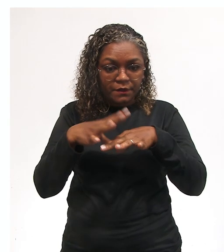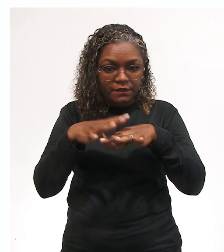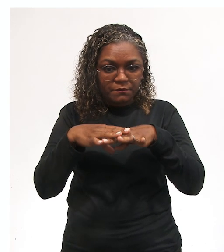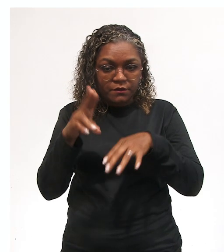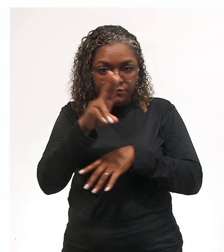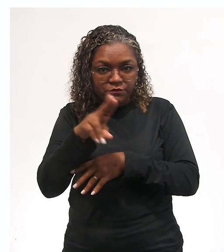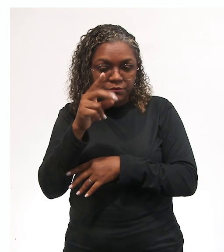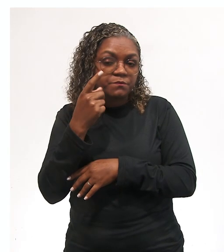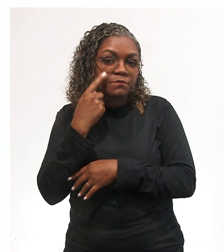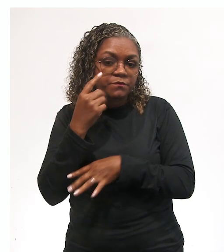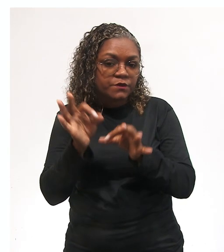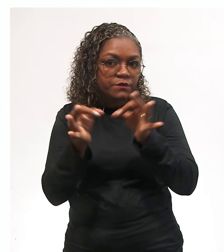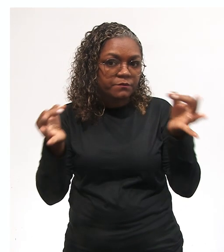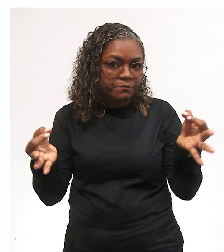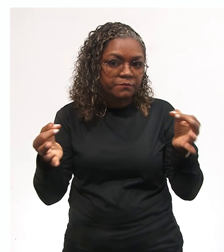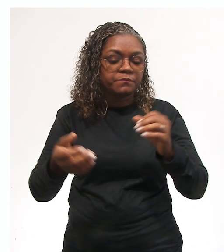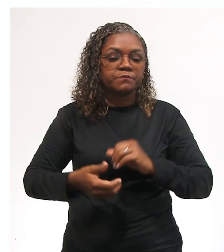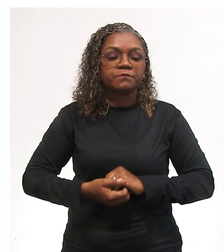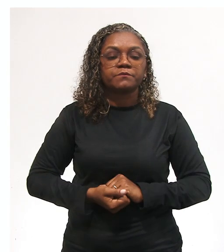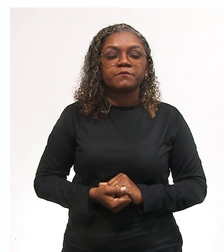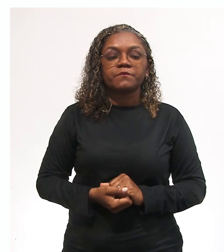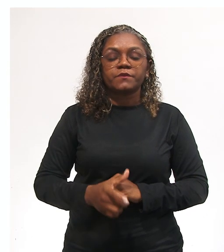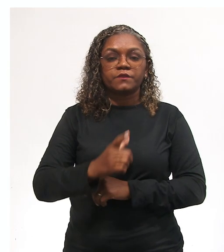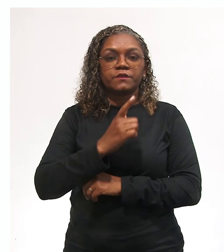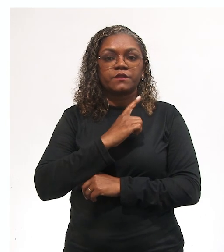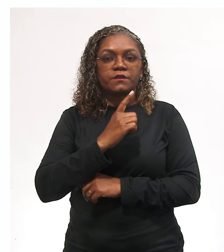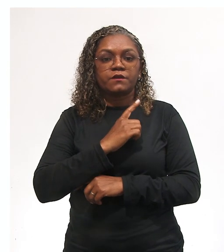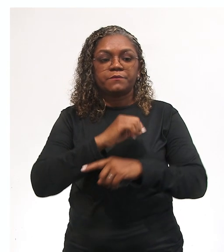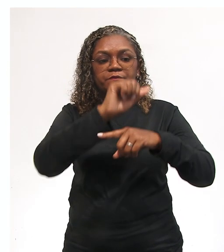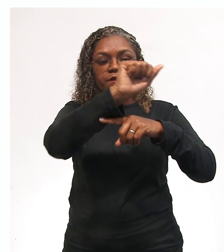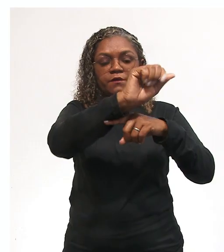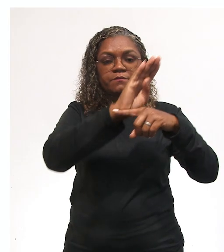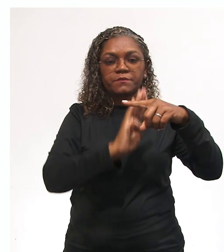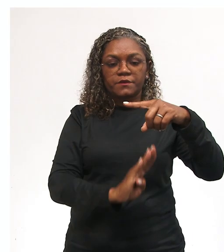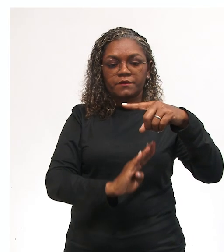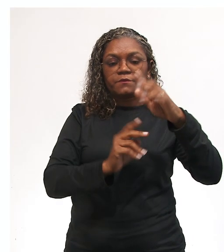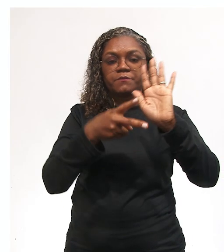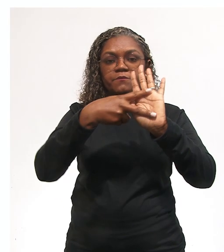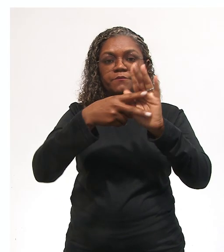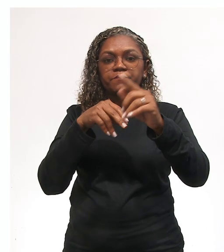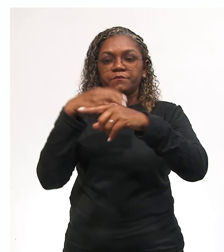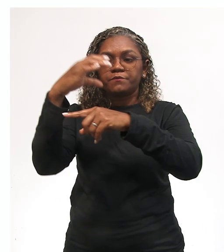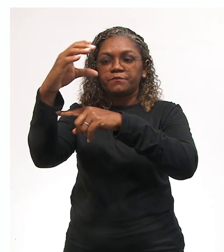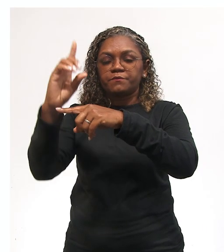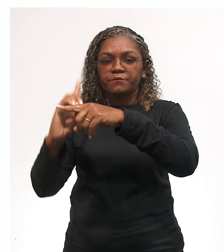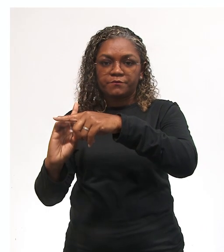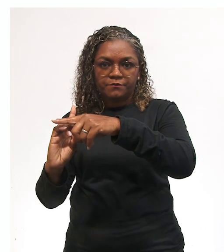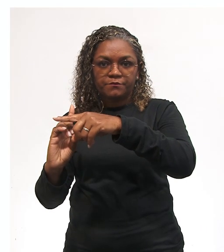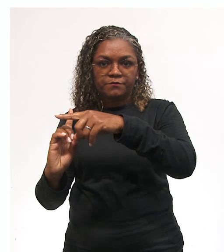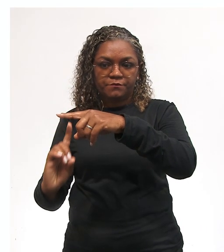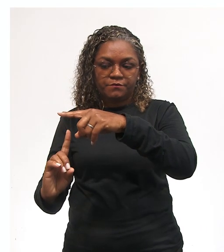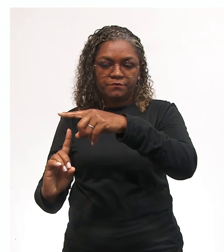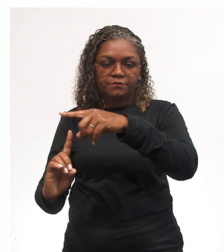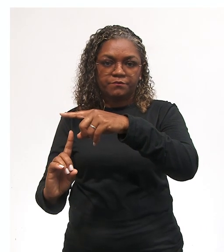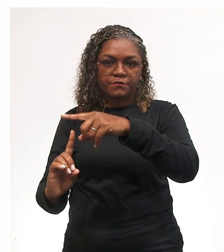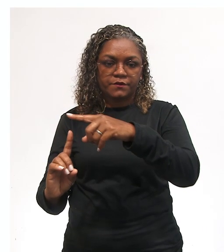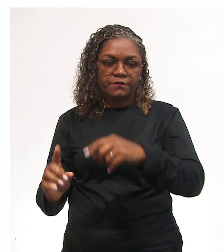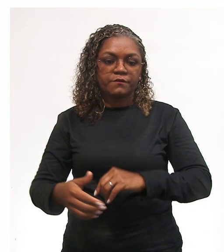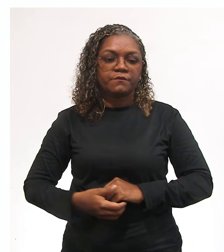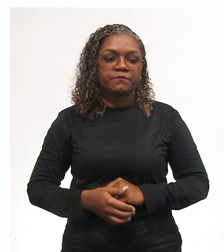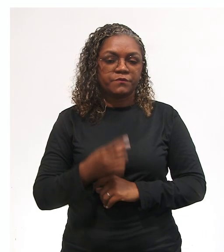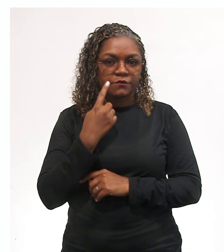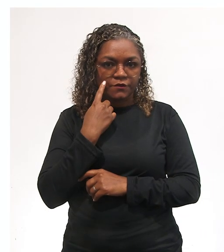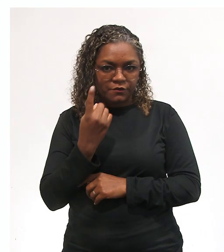forma genérica, nós vamos ter aqui uma razão A sobre B sendo igual à razão C sobre D. Quando nós temos